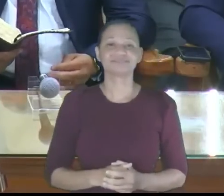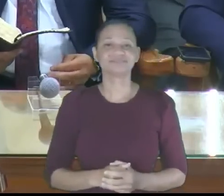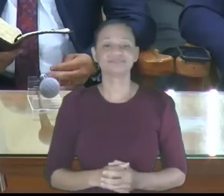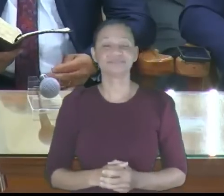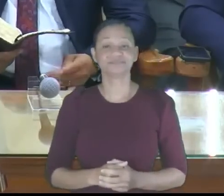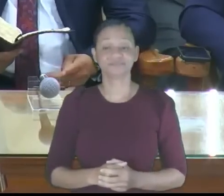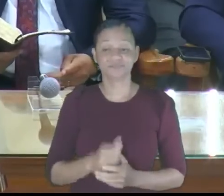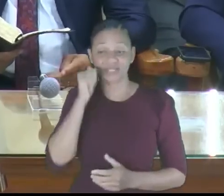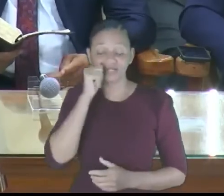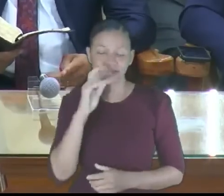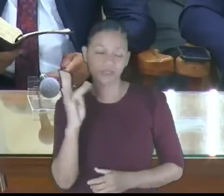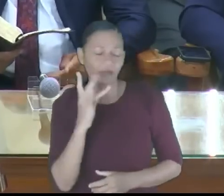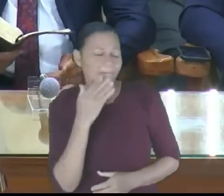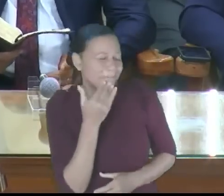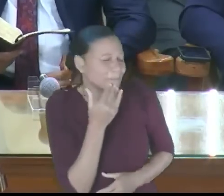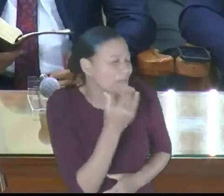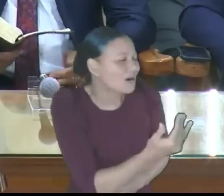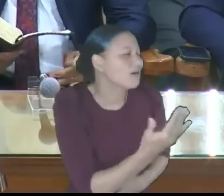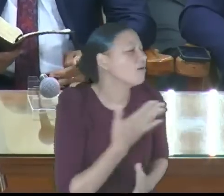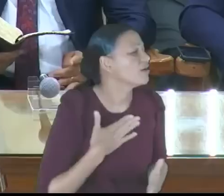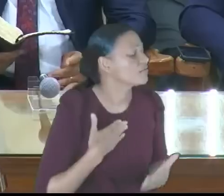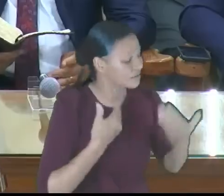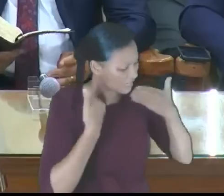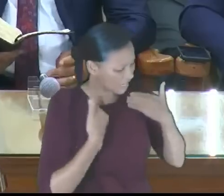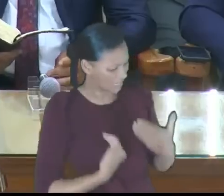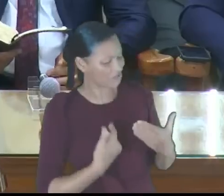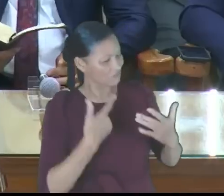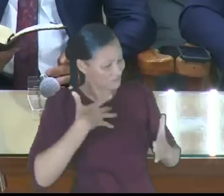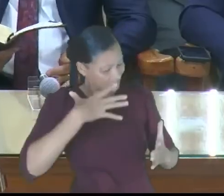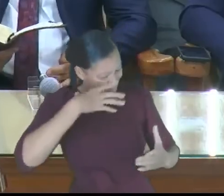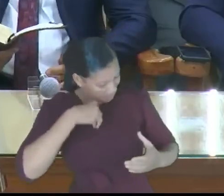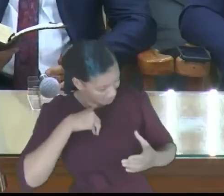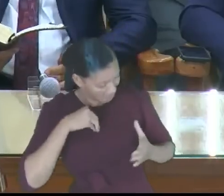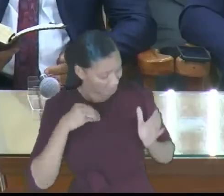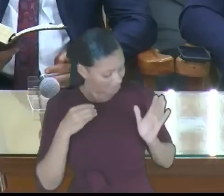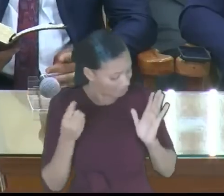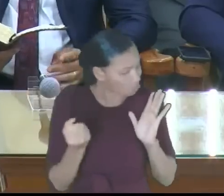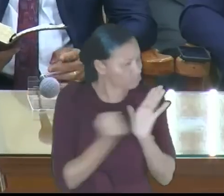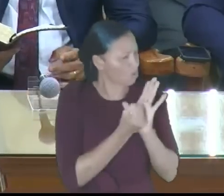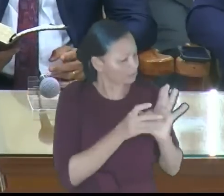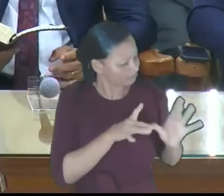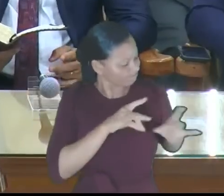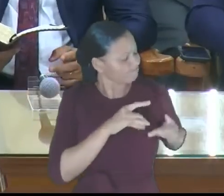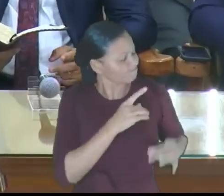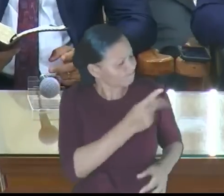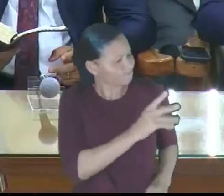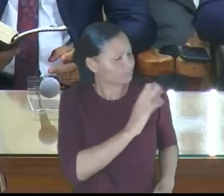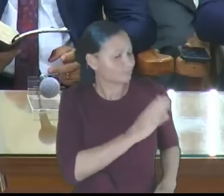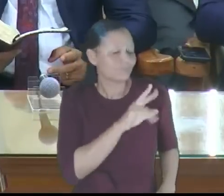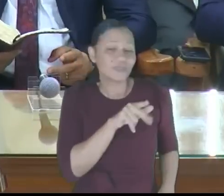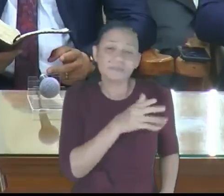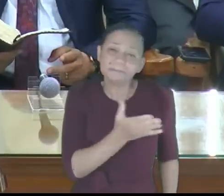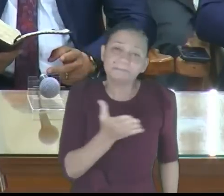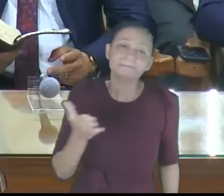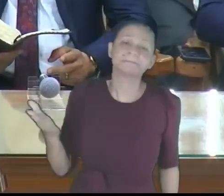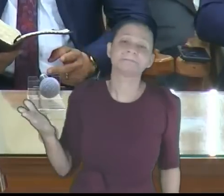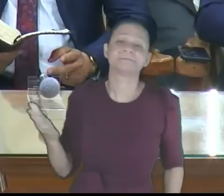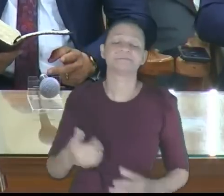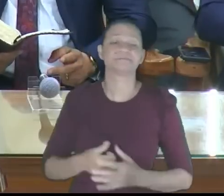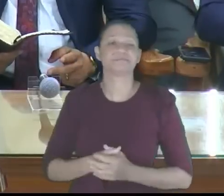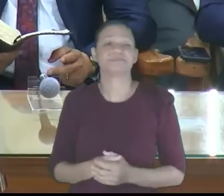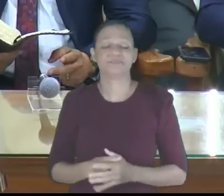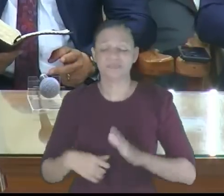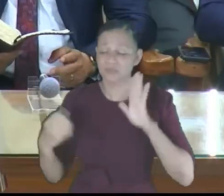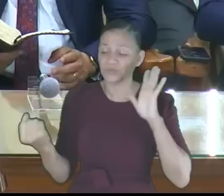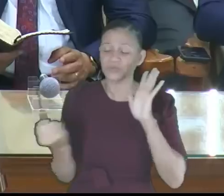A noiva pediu: põe-me como selo sobre o teu coração. Irmãos, o